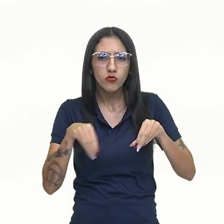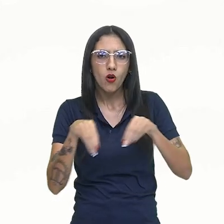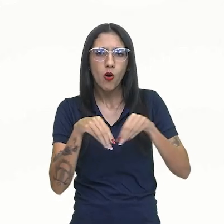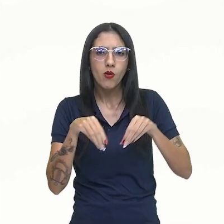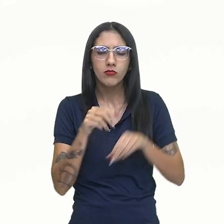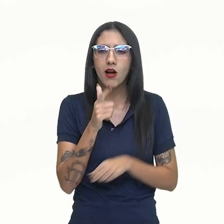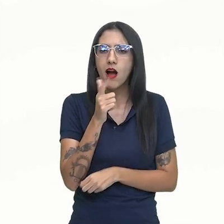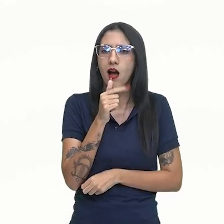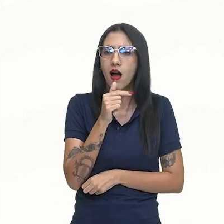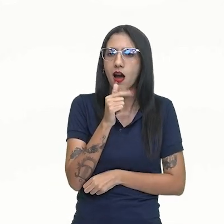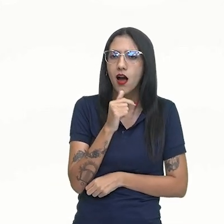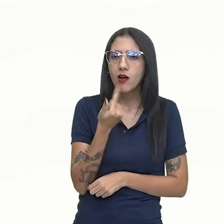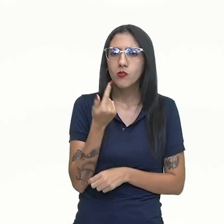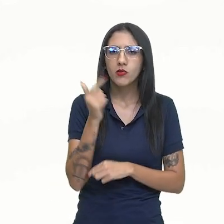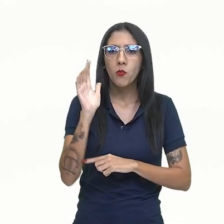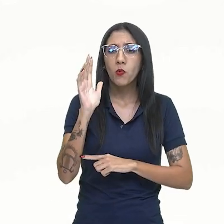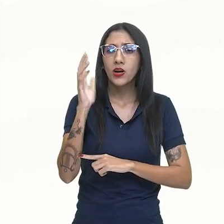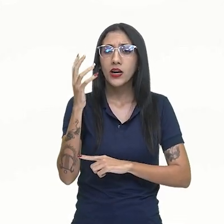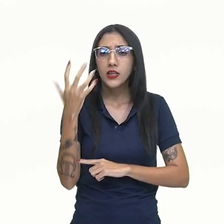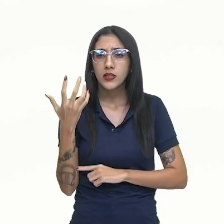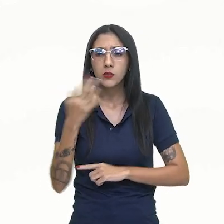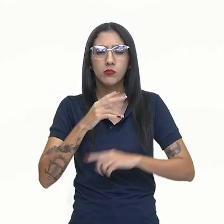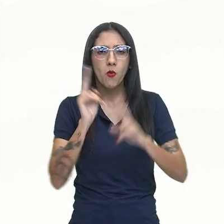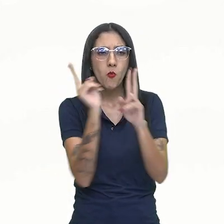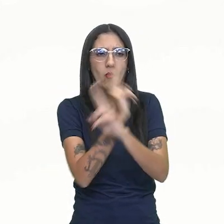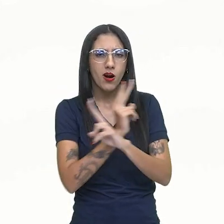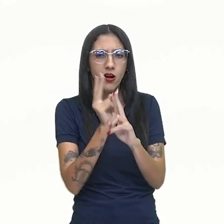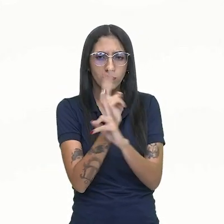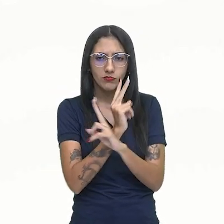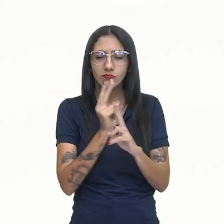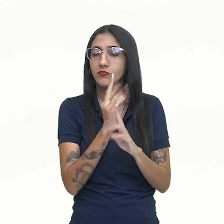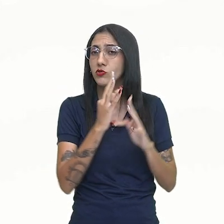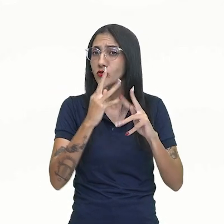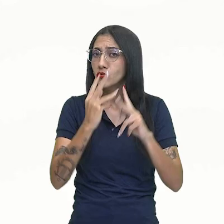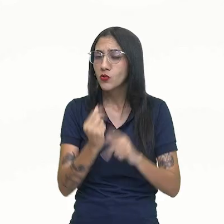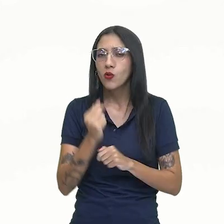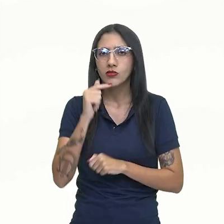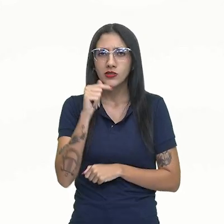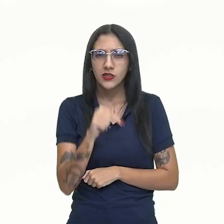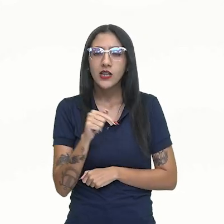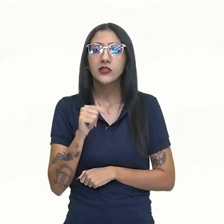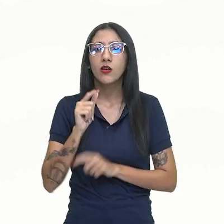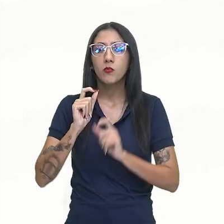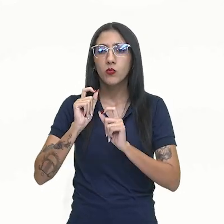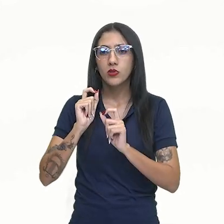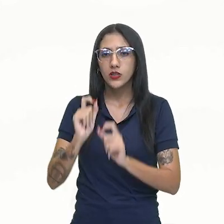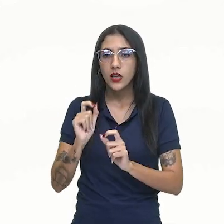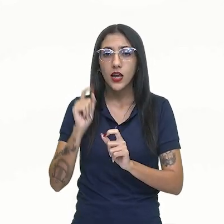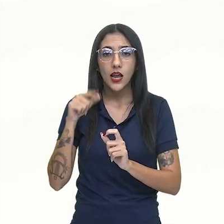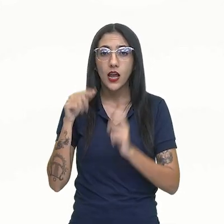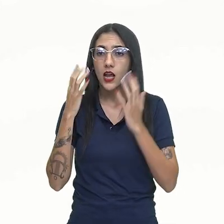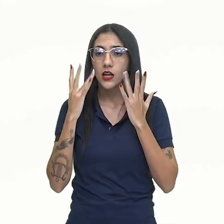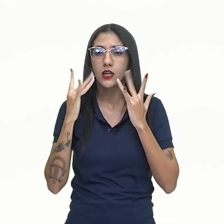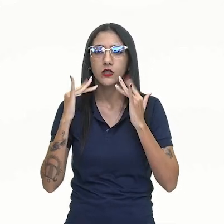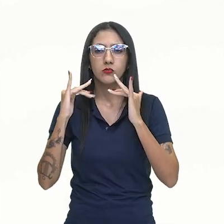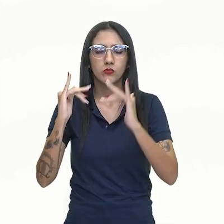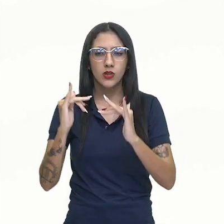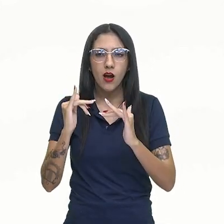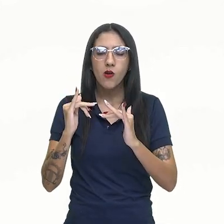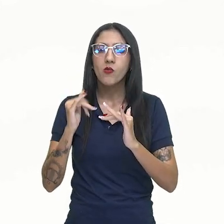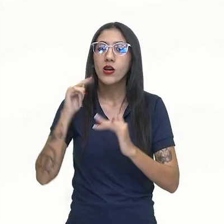a água, o clima, o ar. Todos esses, eles estão